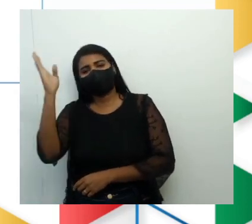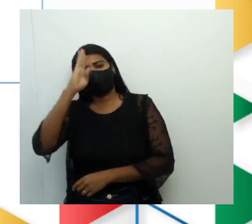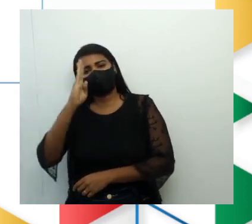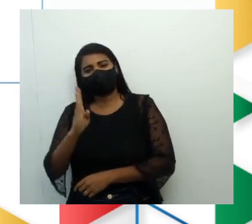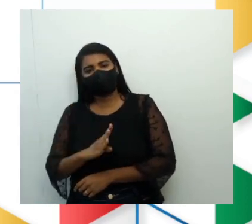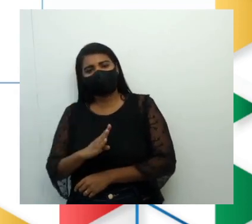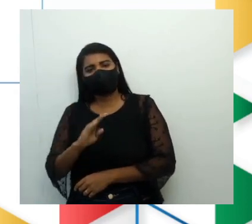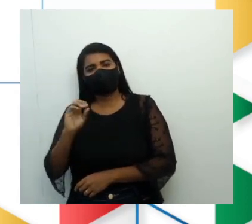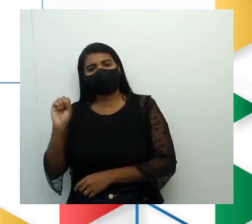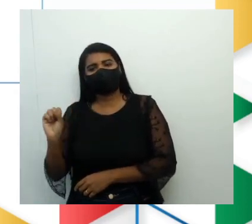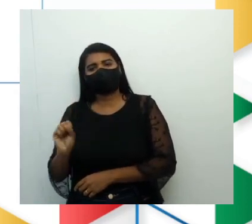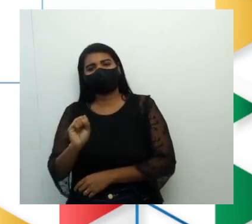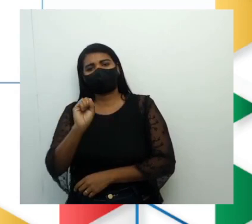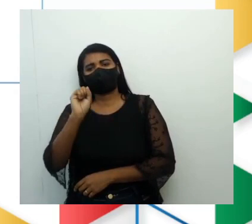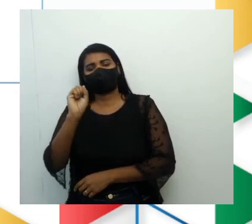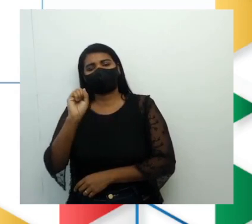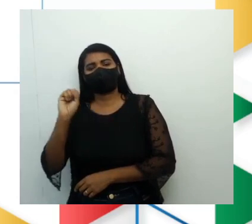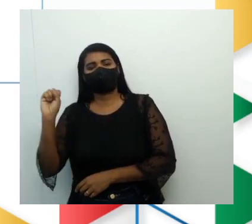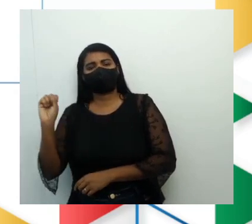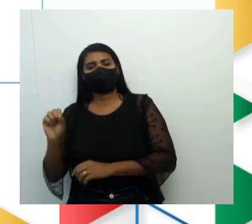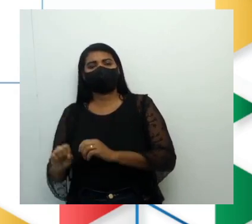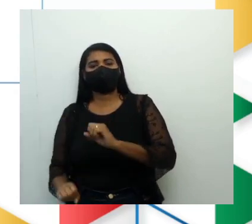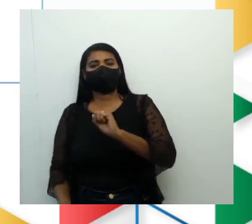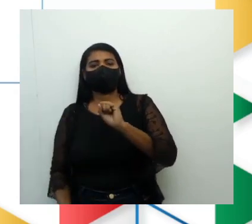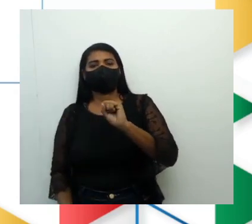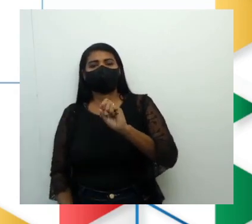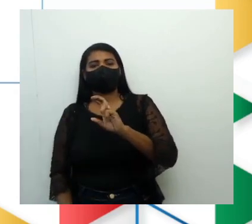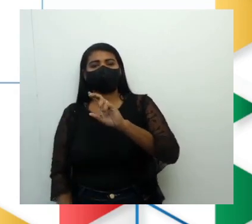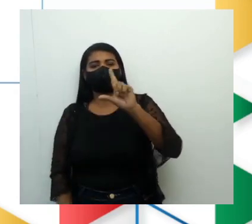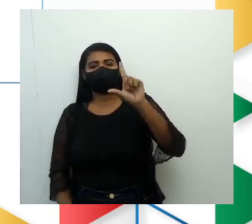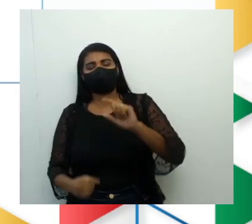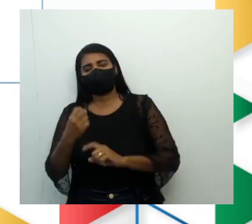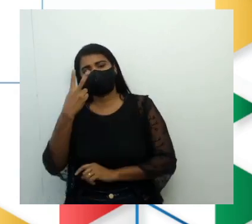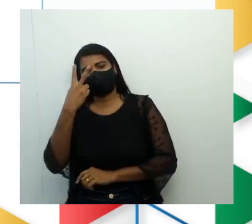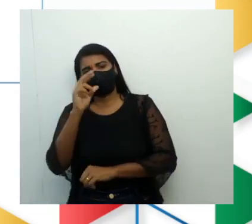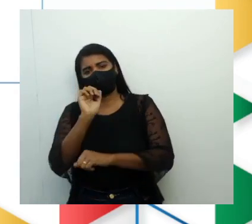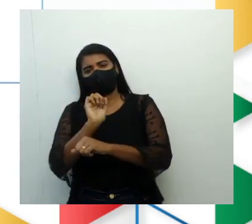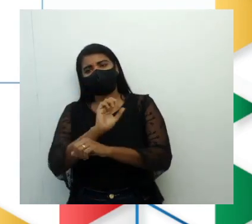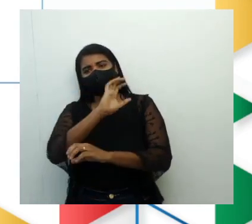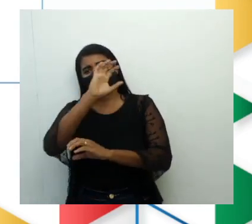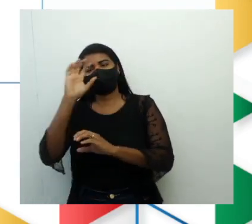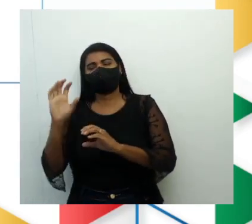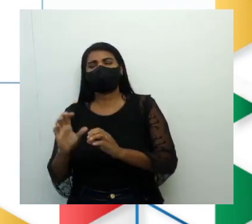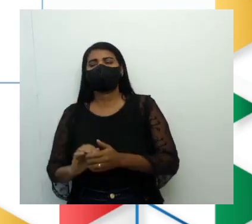do sudeste ao sul, tá? Só tinha 2 estados. Povoar ou